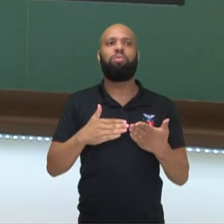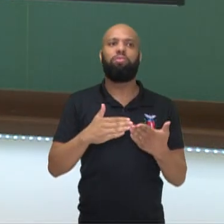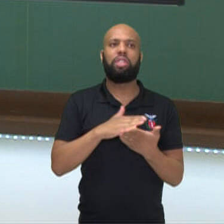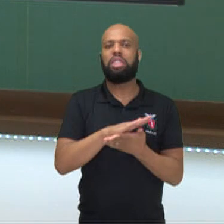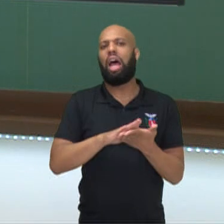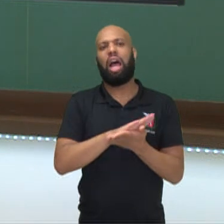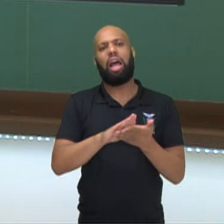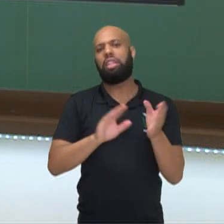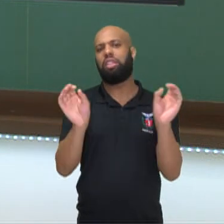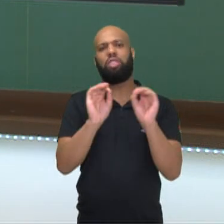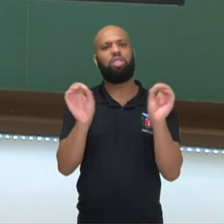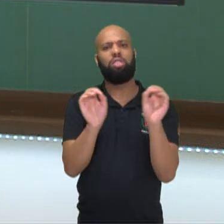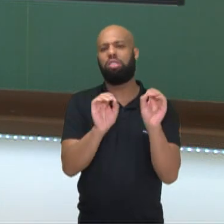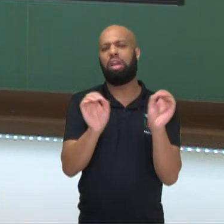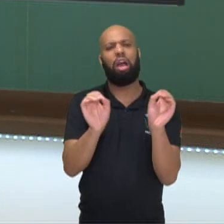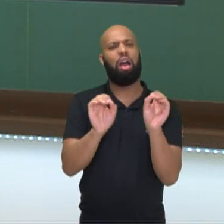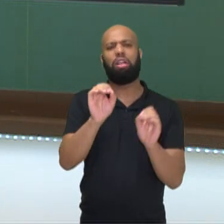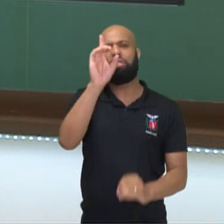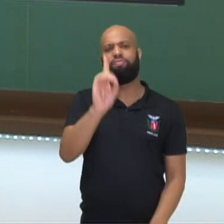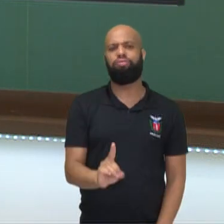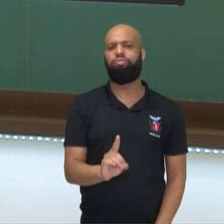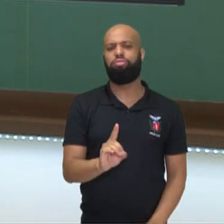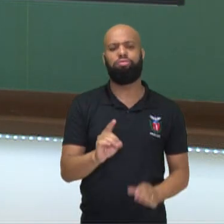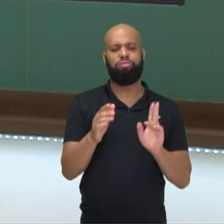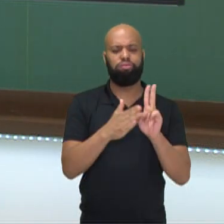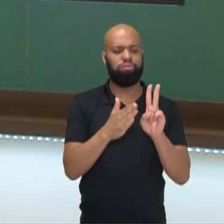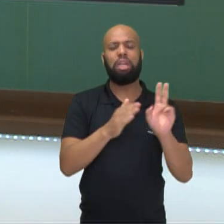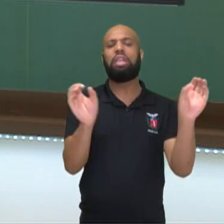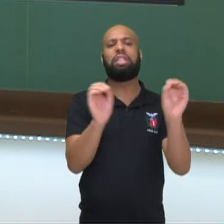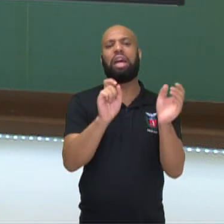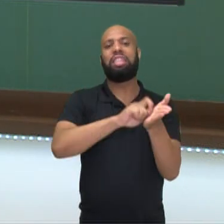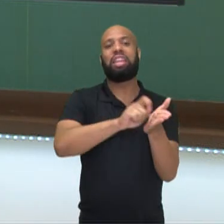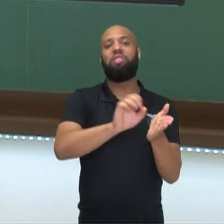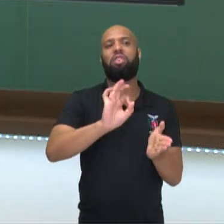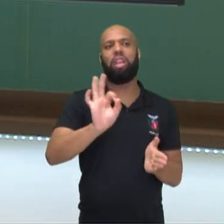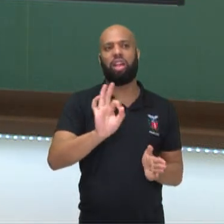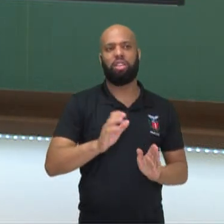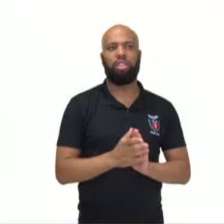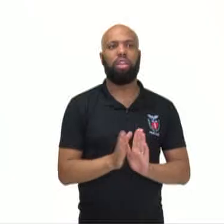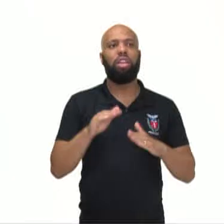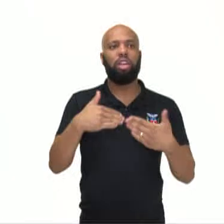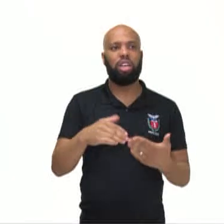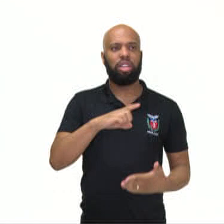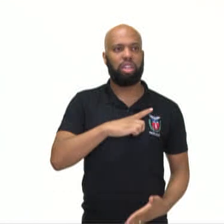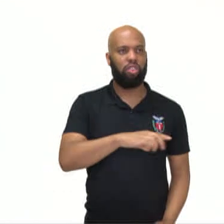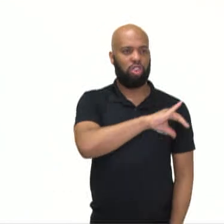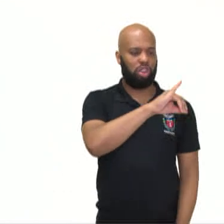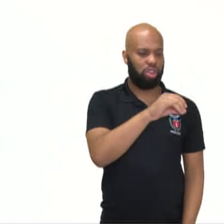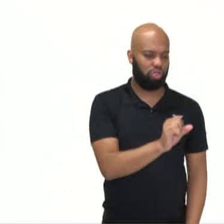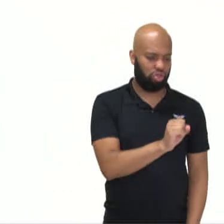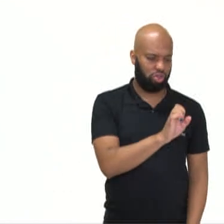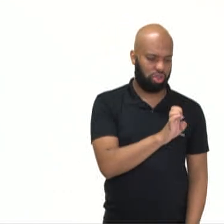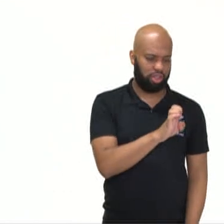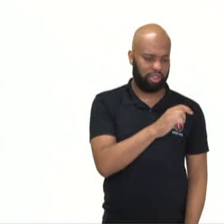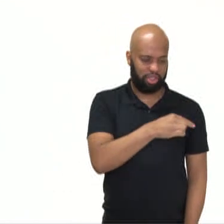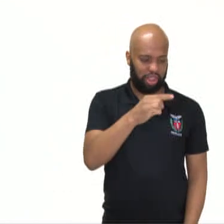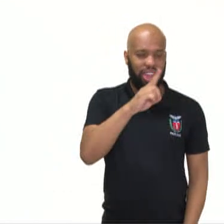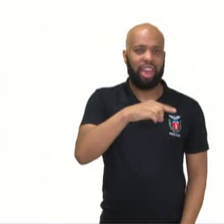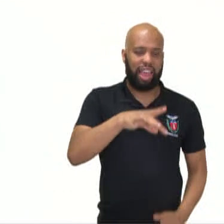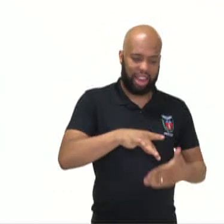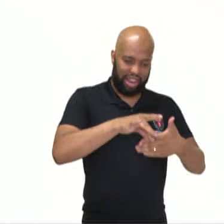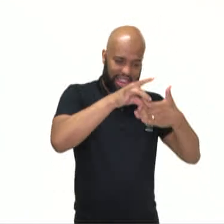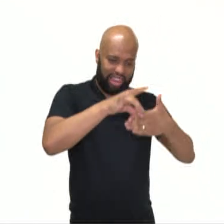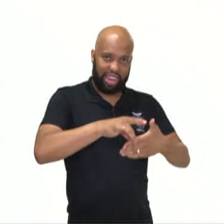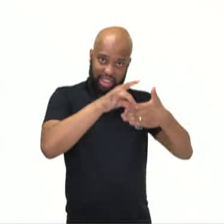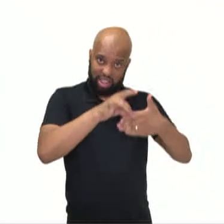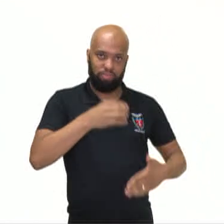nada sobre direitos indígenas. Nenhuma referência. Nada. José Bonifácio, um dos líderes de